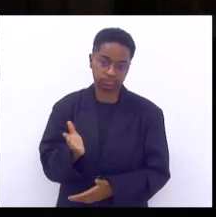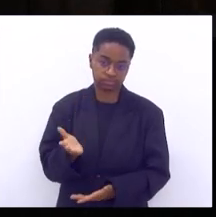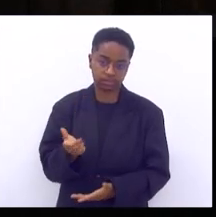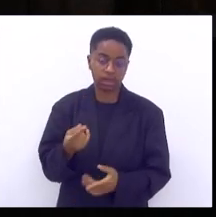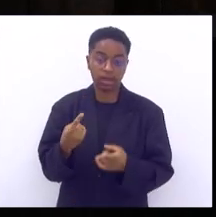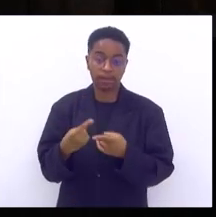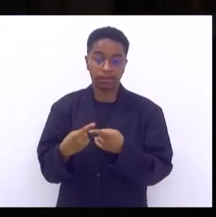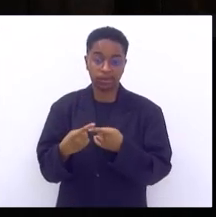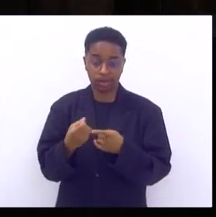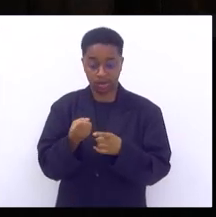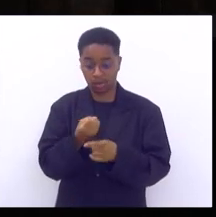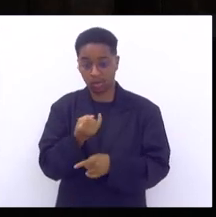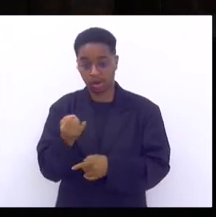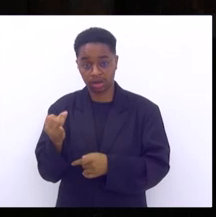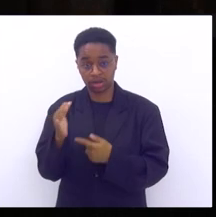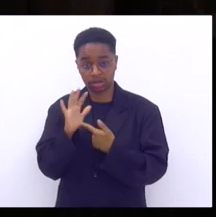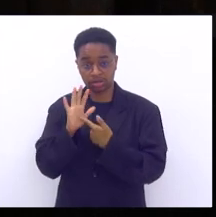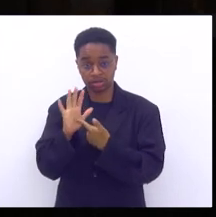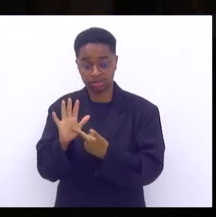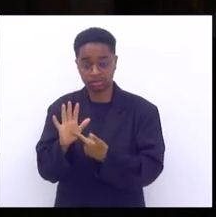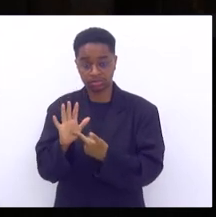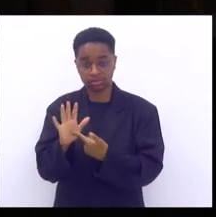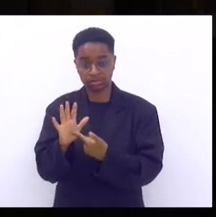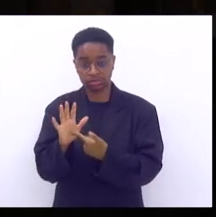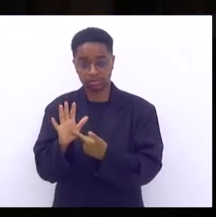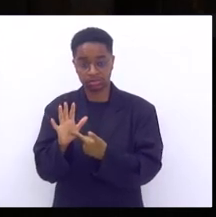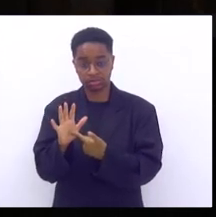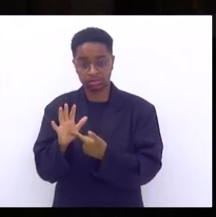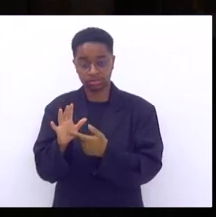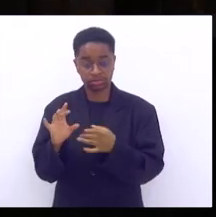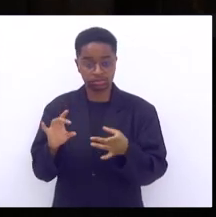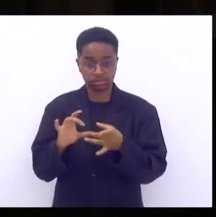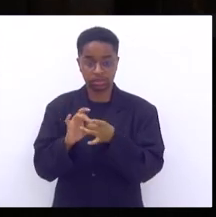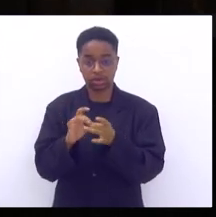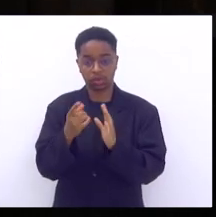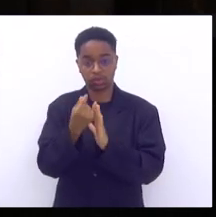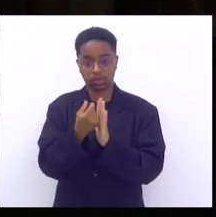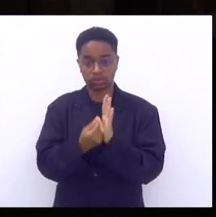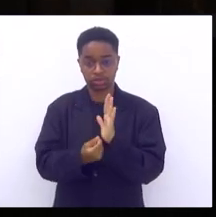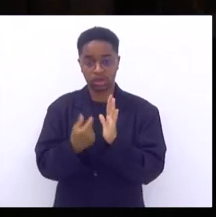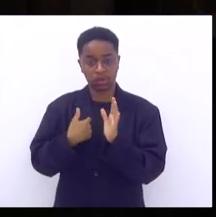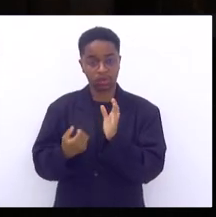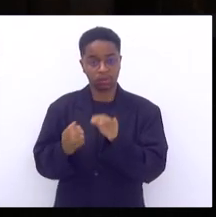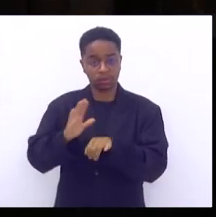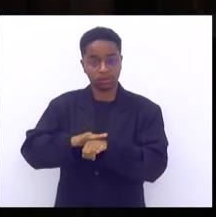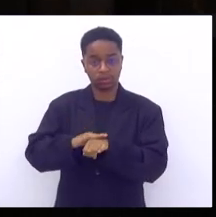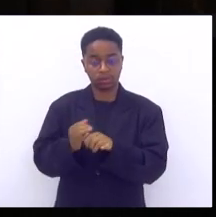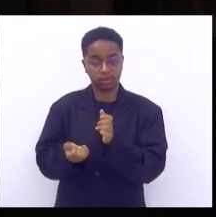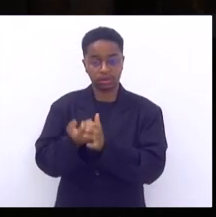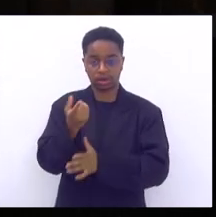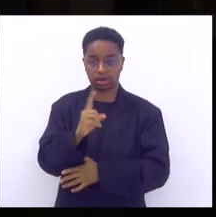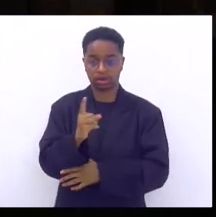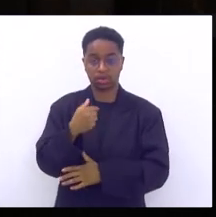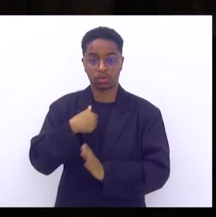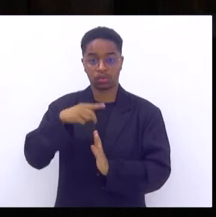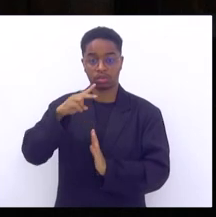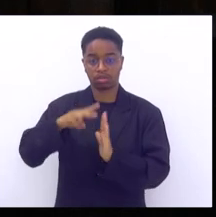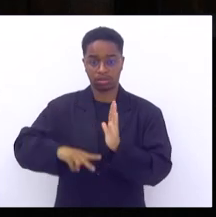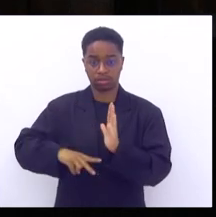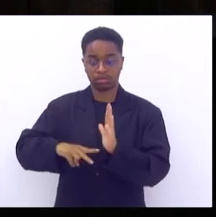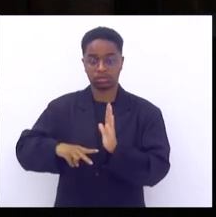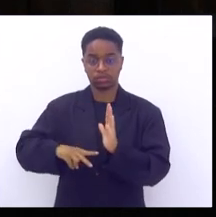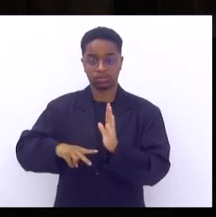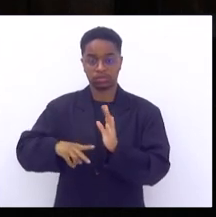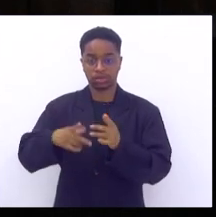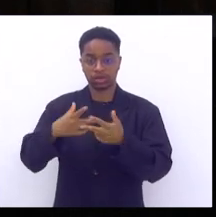esses números são números do orçamento. Eu não os criei, eu só estou lendo o que